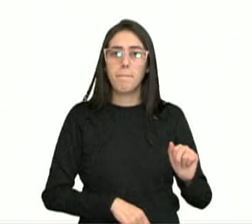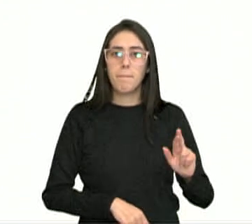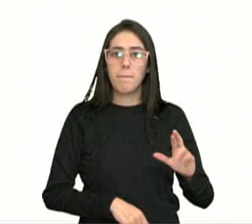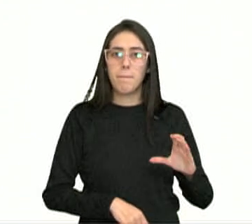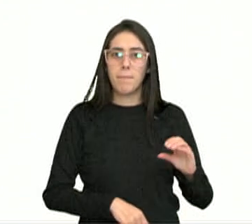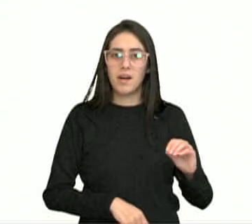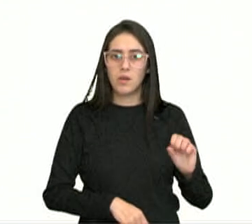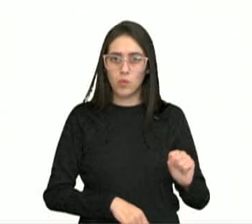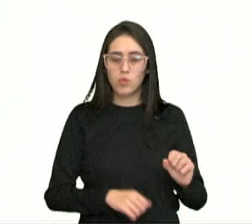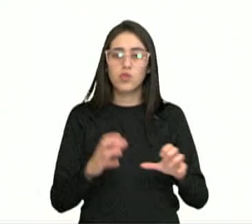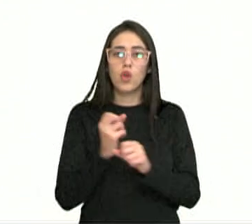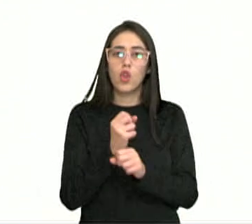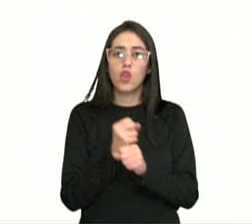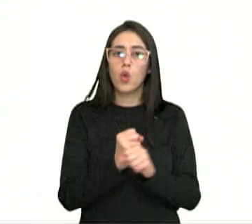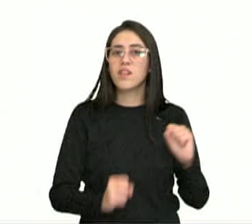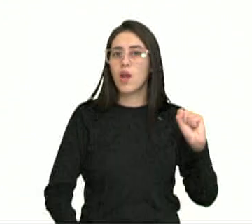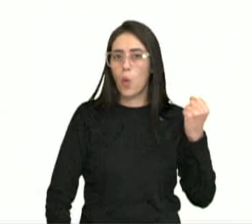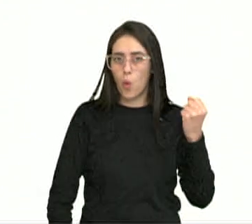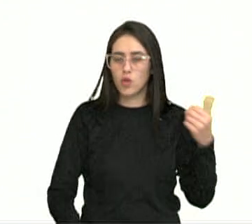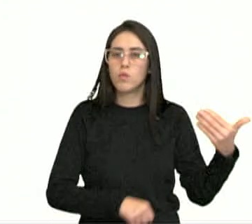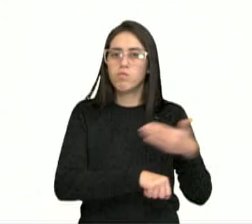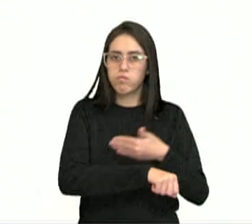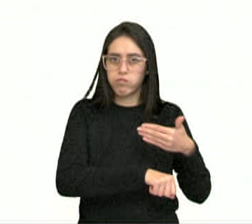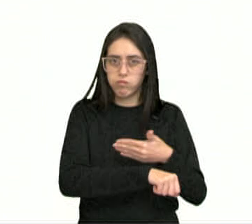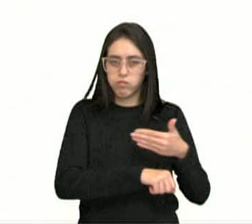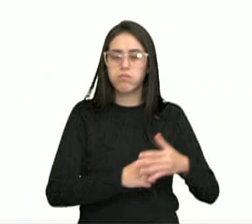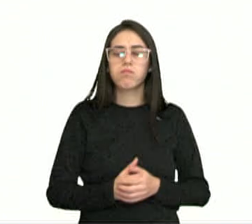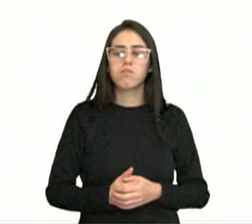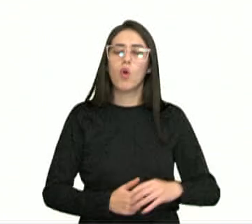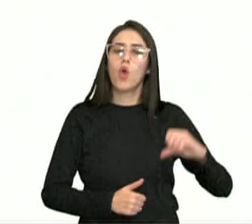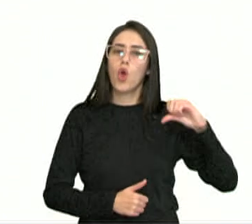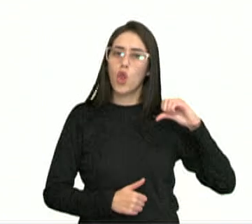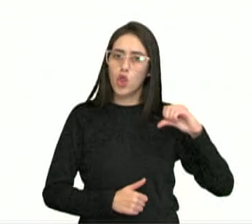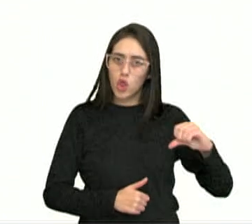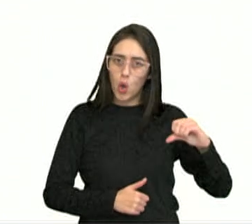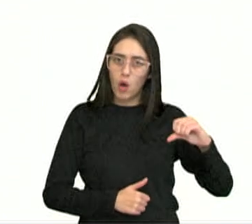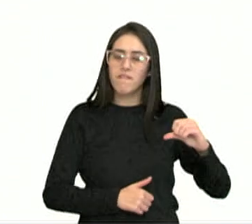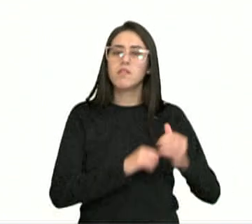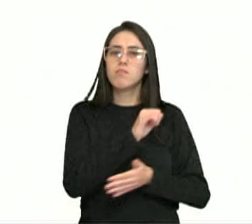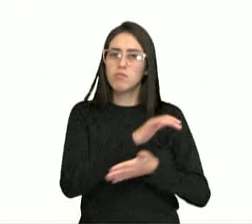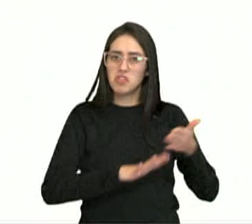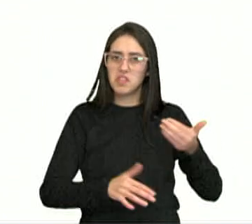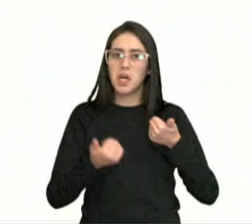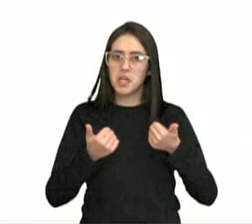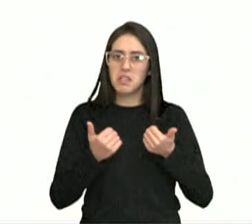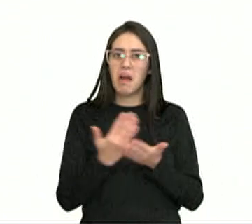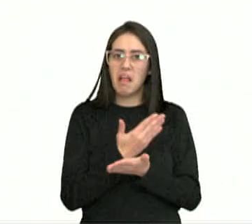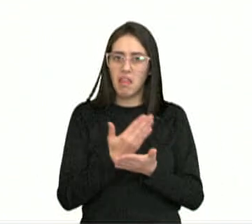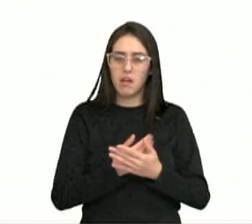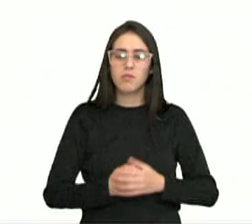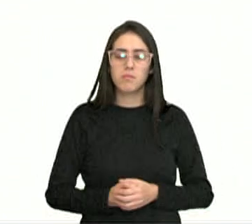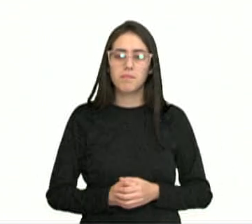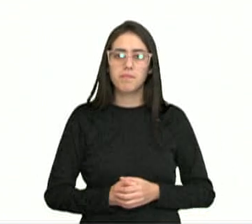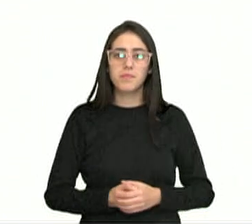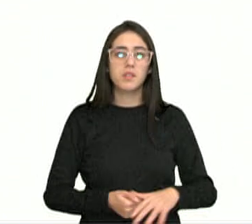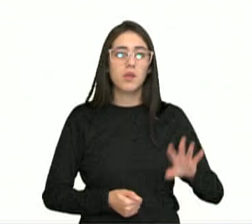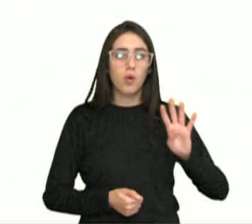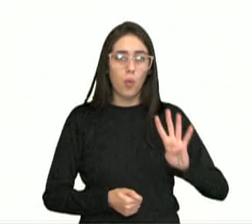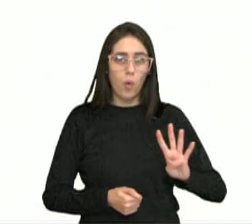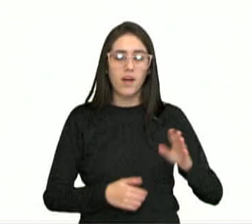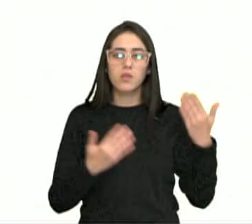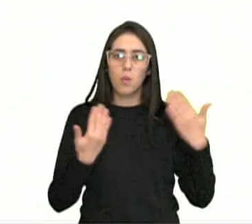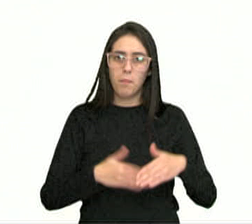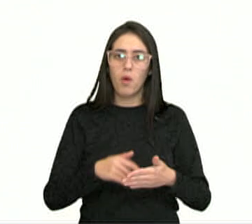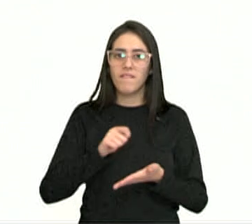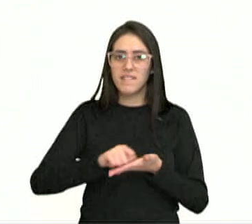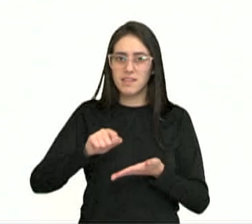nota 8 de participação, nota 9 nas atividades do caderno, 4 na prova